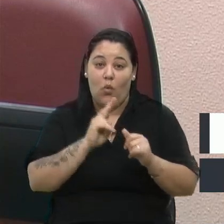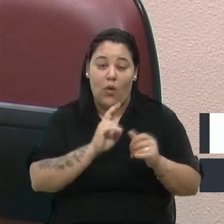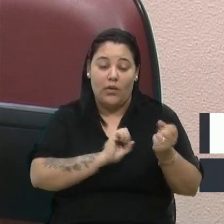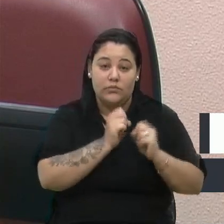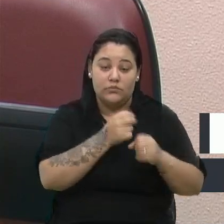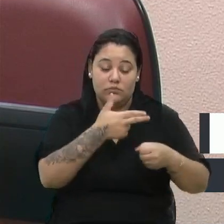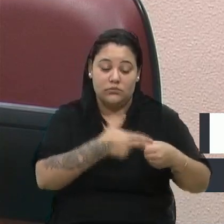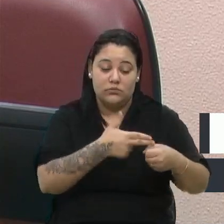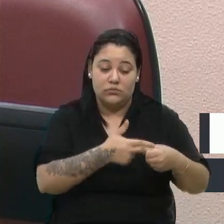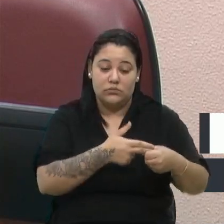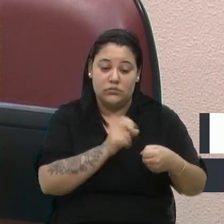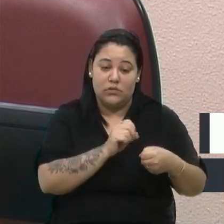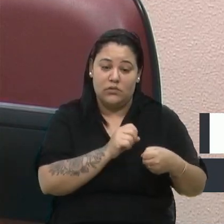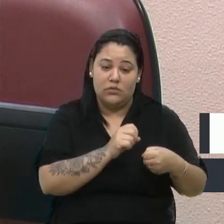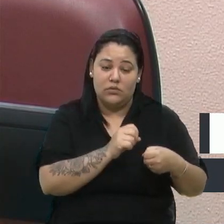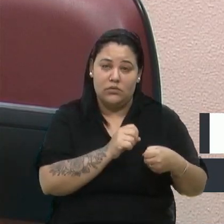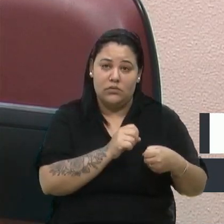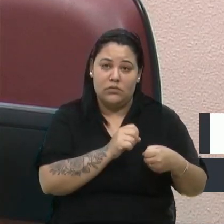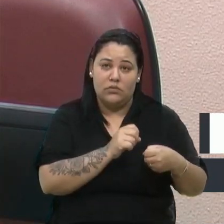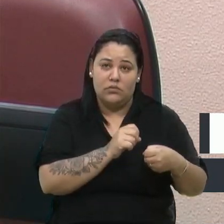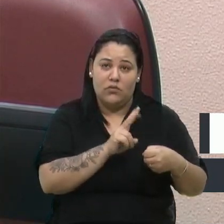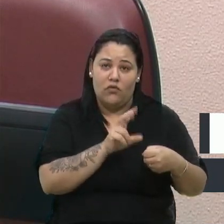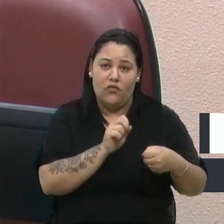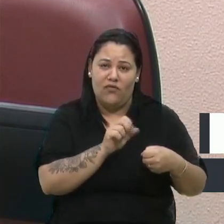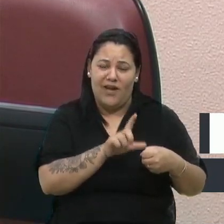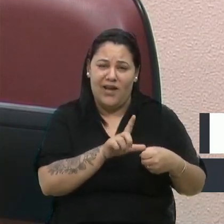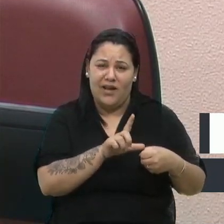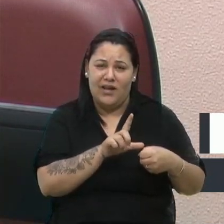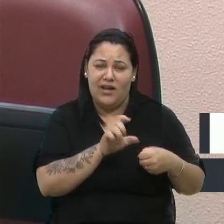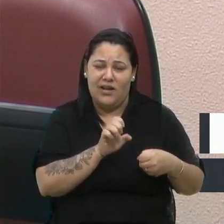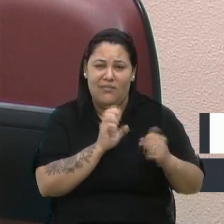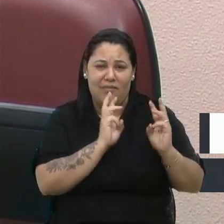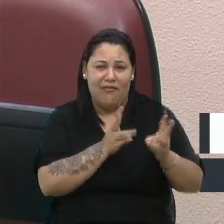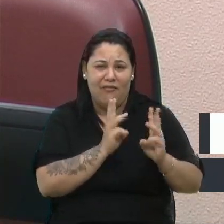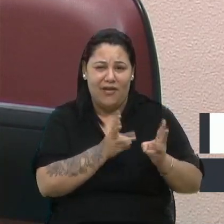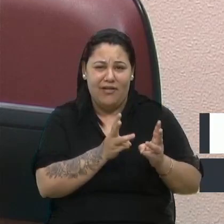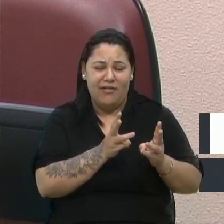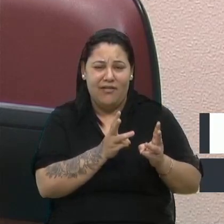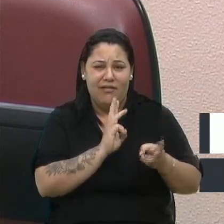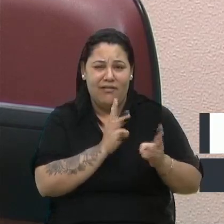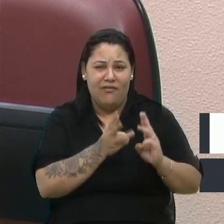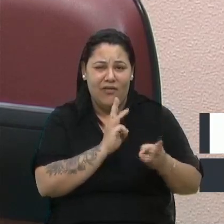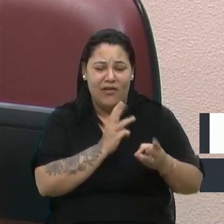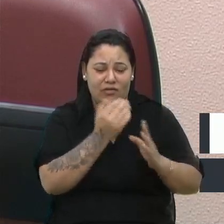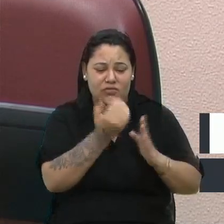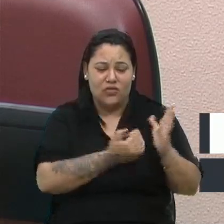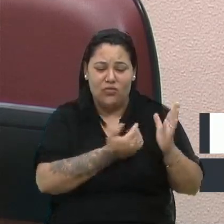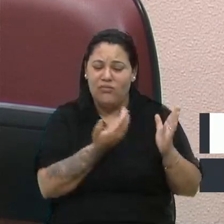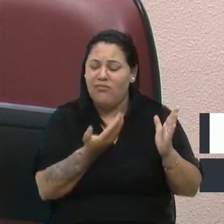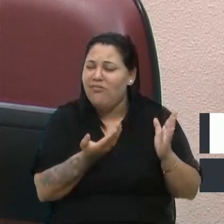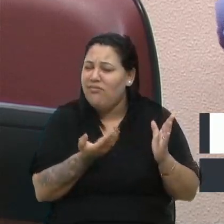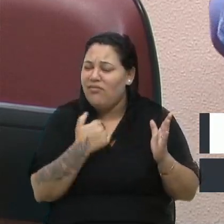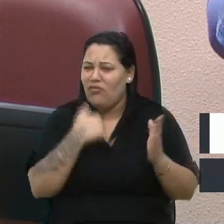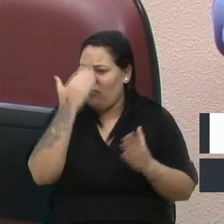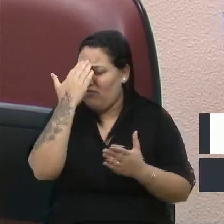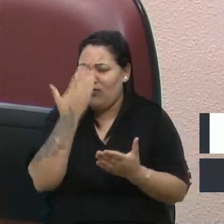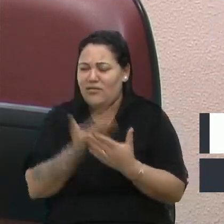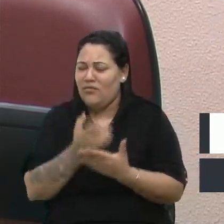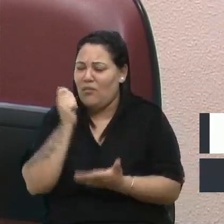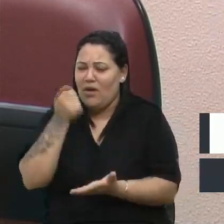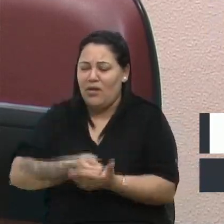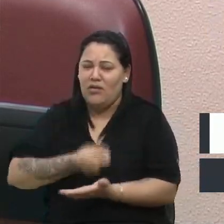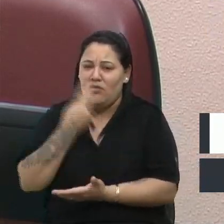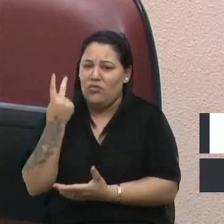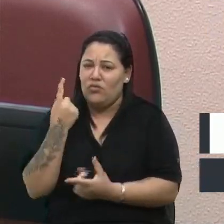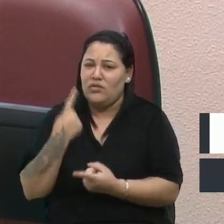Quem tem o Vale Transporte que tem para van é descontado. Então, eu não acredito que estão pagando duas vezes. Acho que ficou